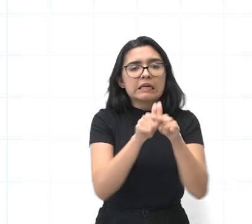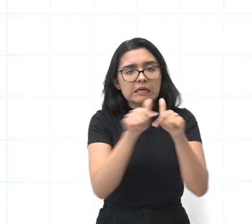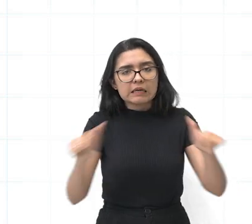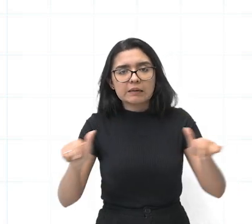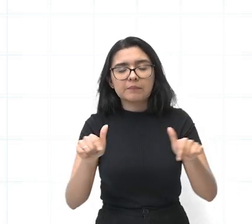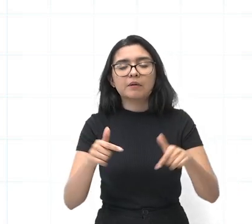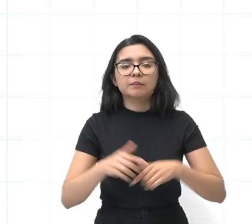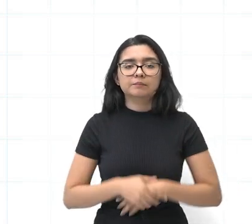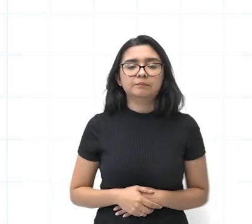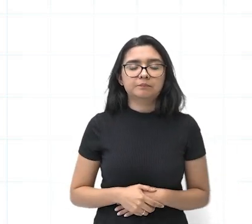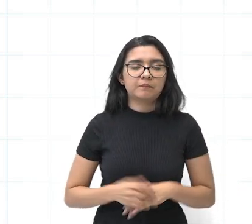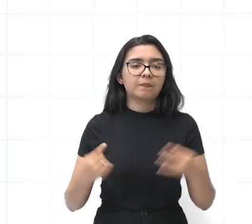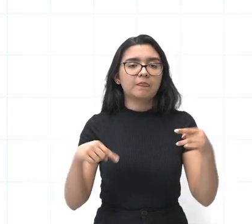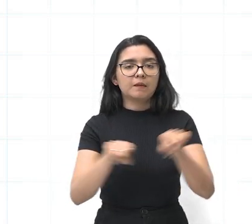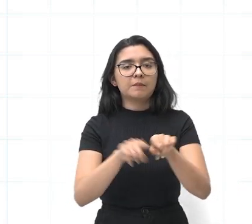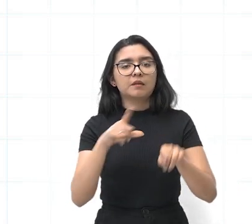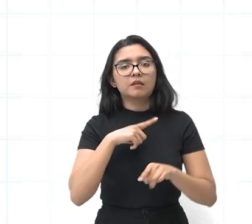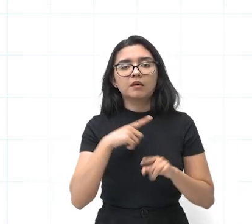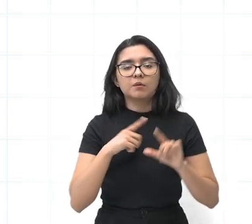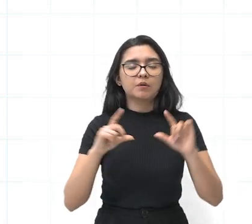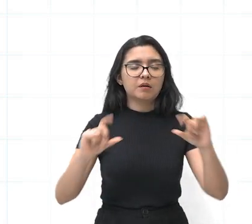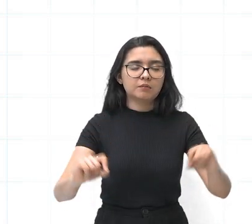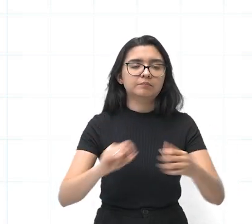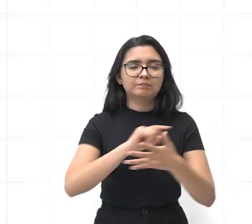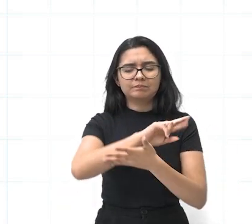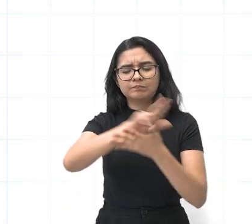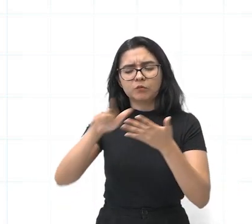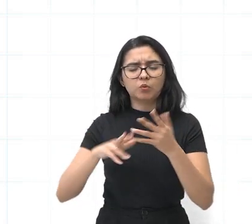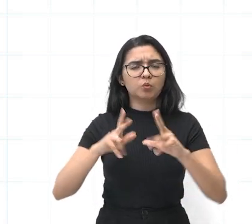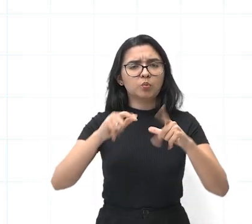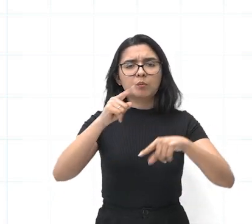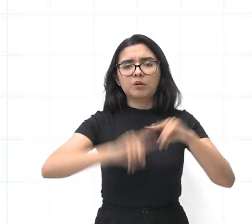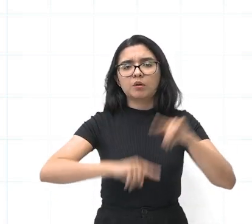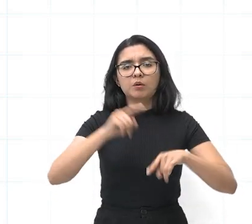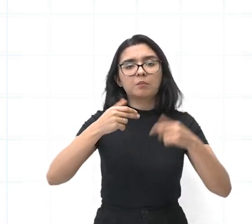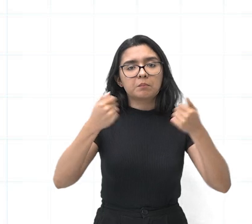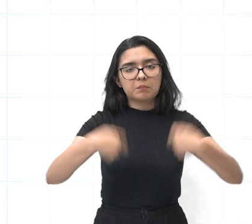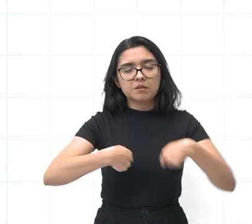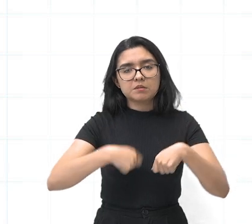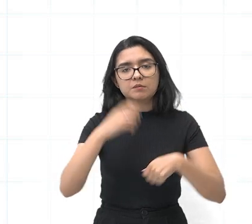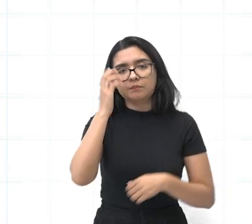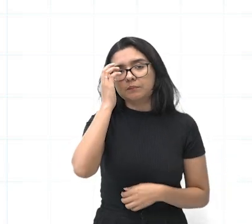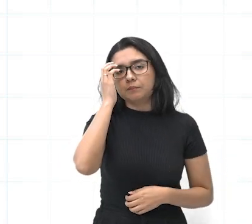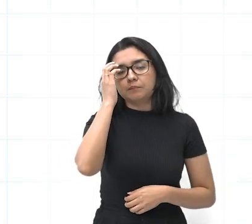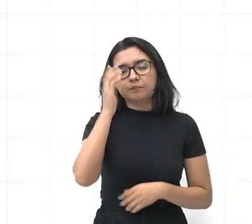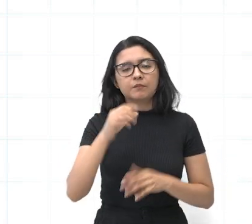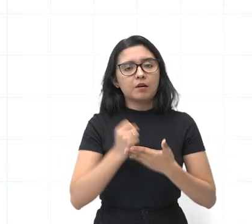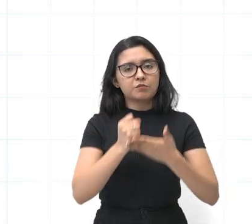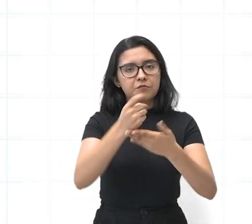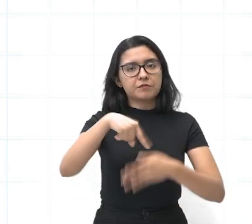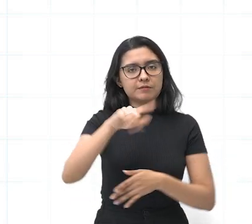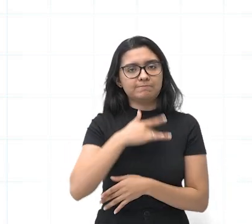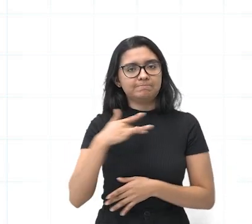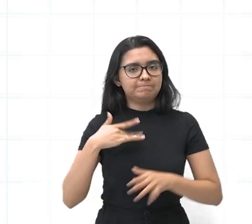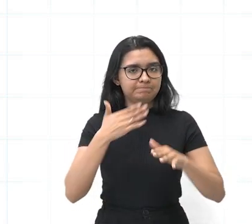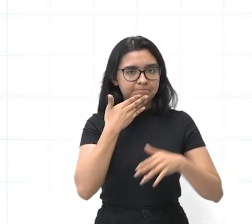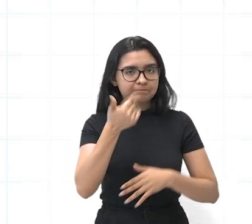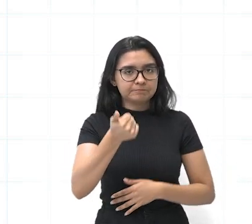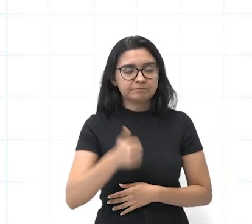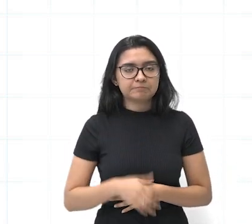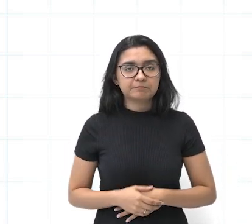limpa, né, e que tenha ali tudo que precisa ser feito para que ajude a sua saúde, tá